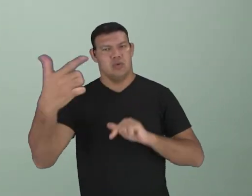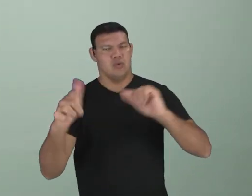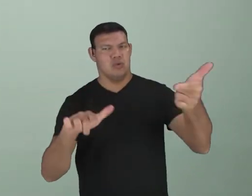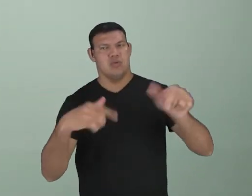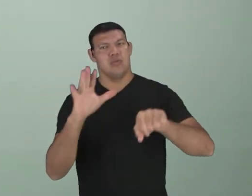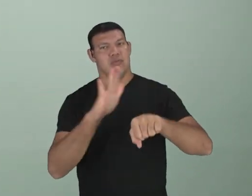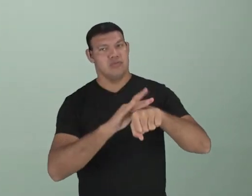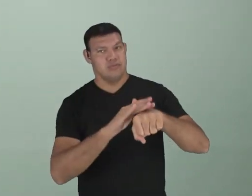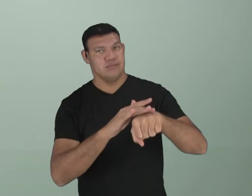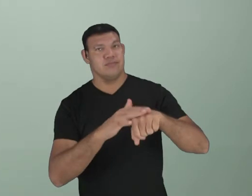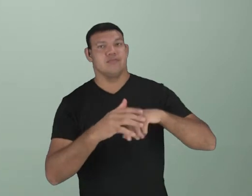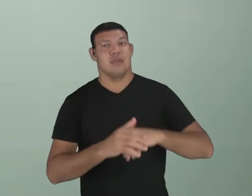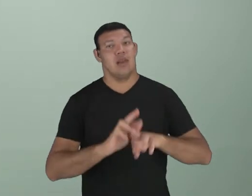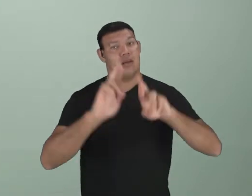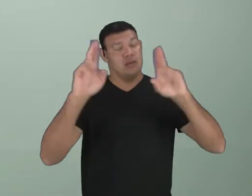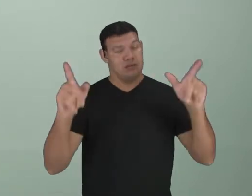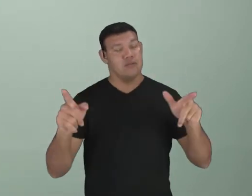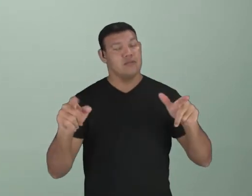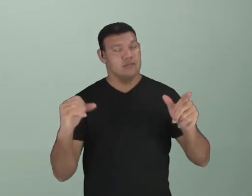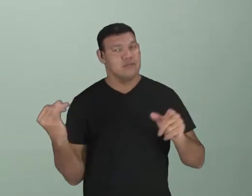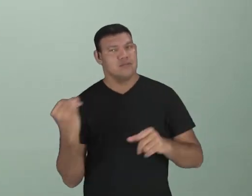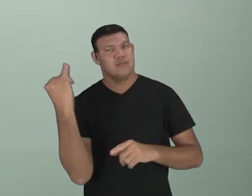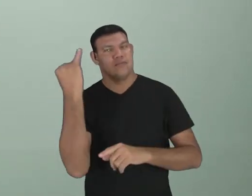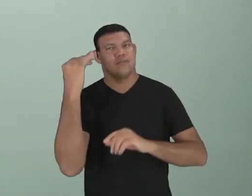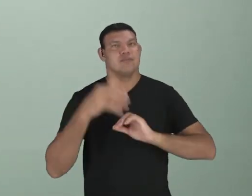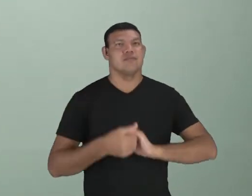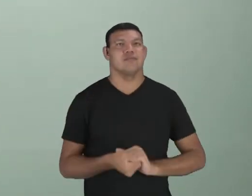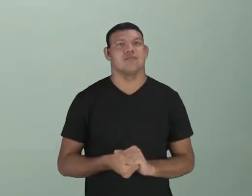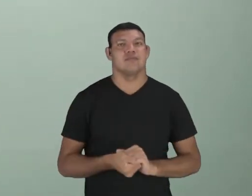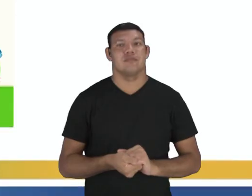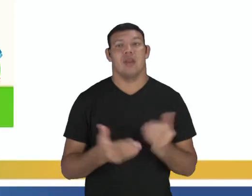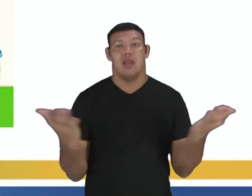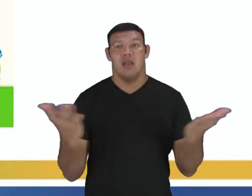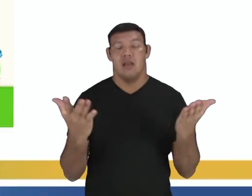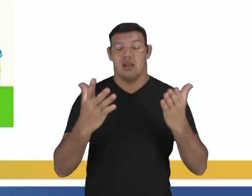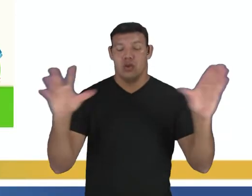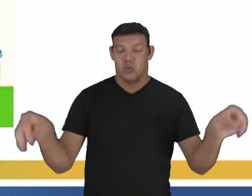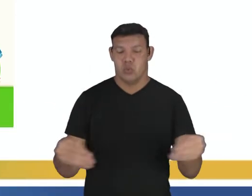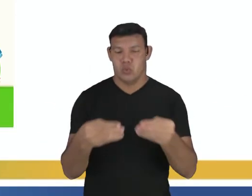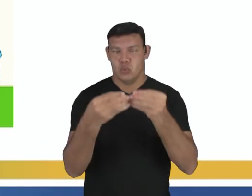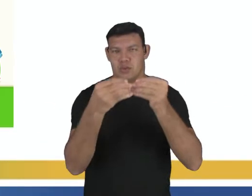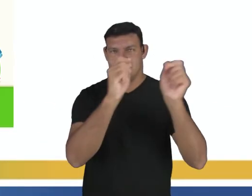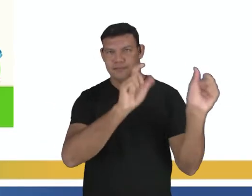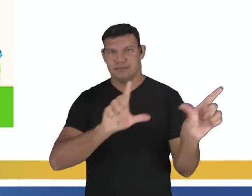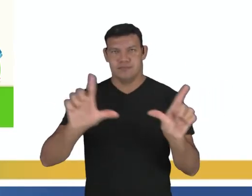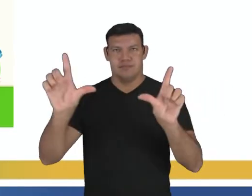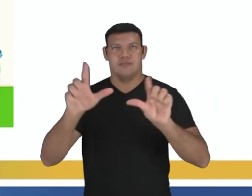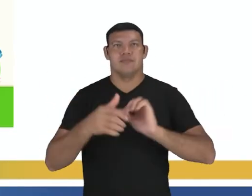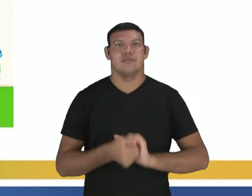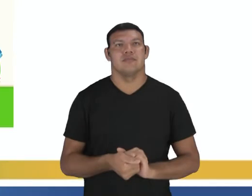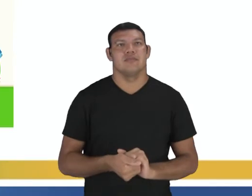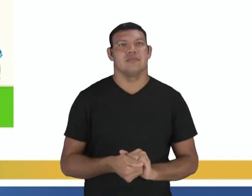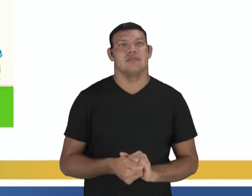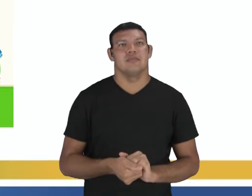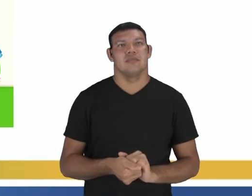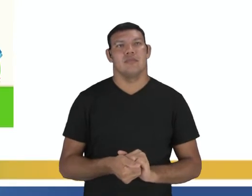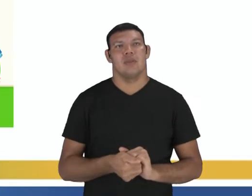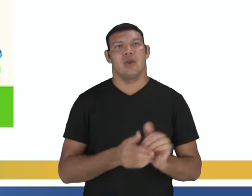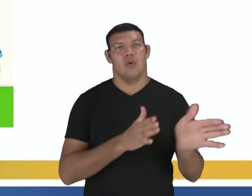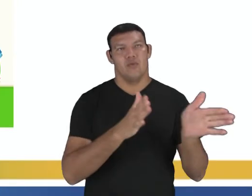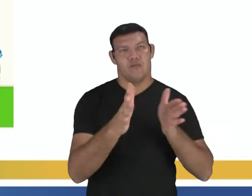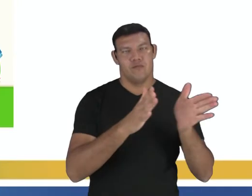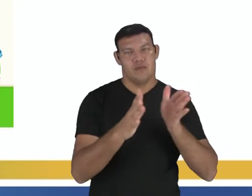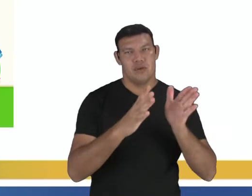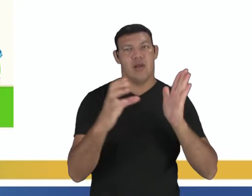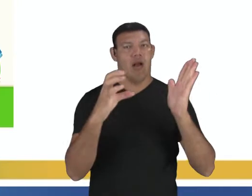oportunista, tá bom? Então, diferenciar HIV de AIDS. Aí na telinha nós temos um resumo, né, dos sintomas. Então, nós temos